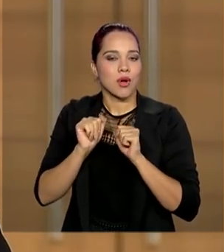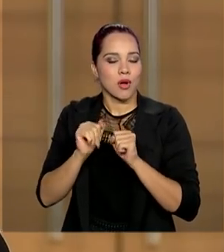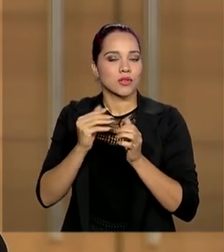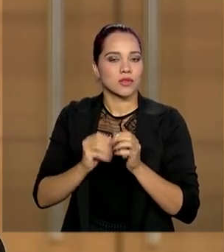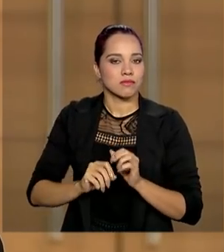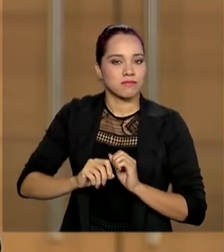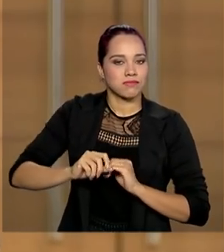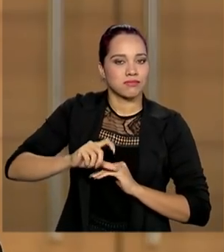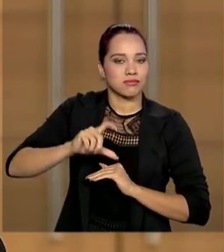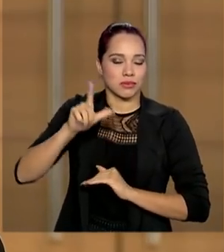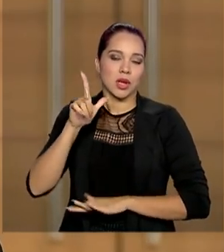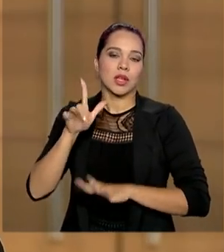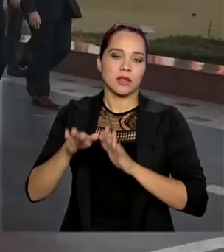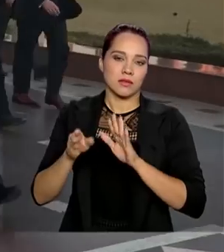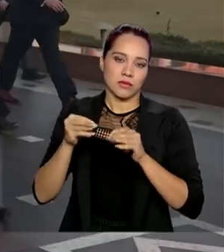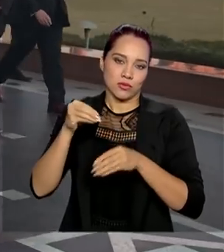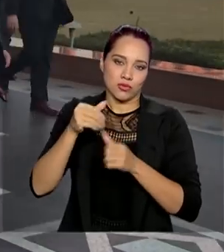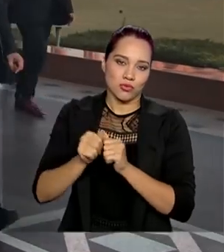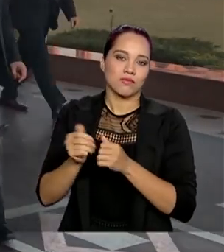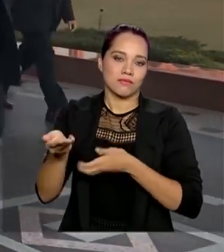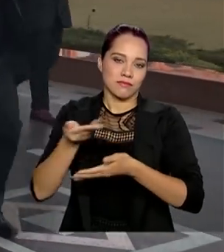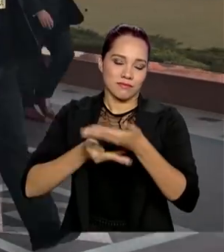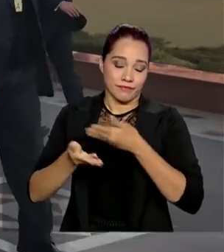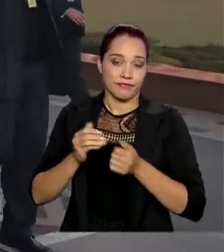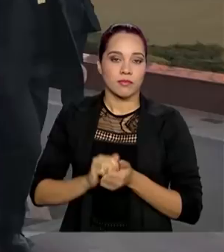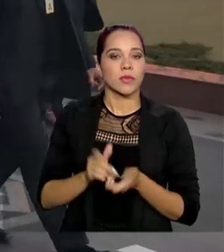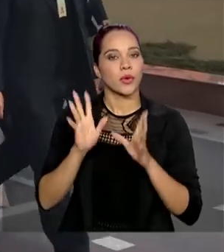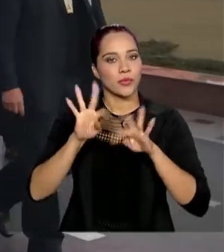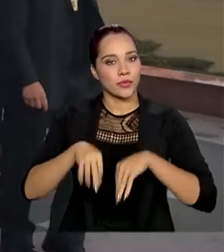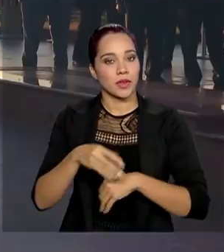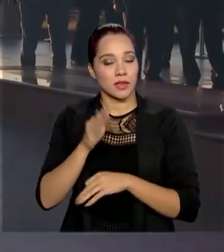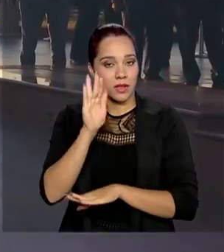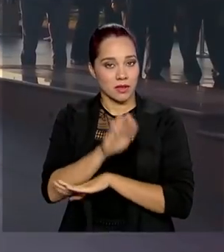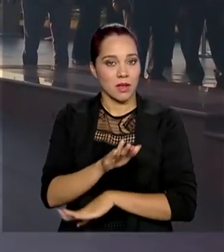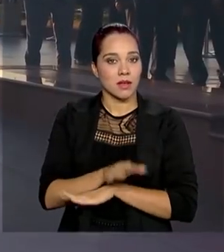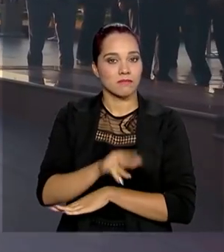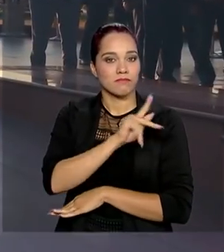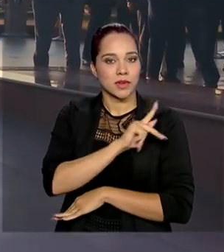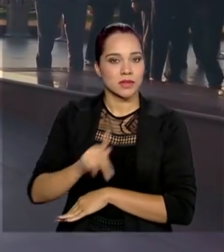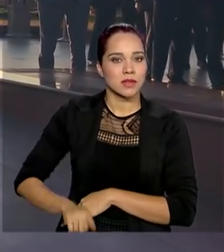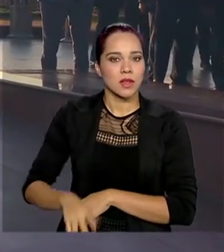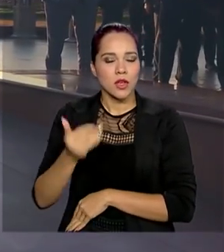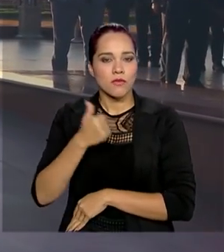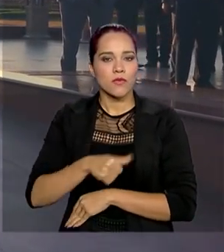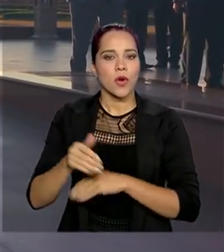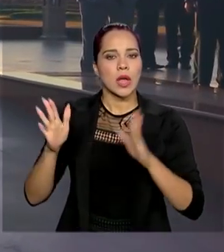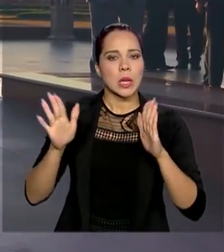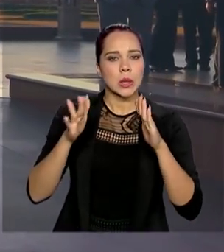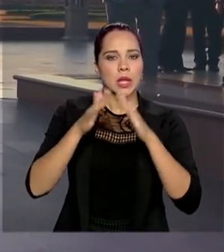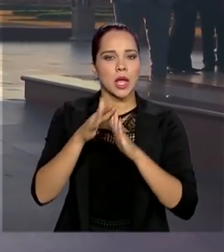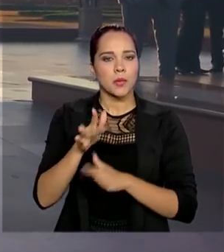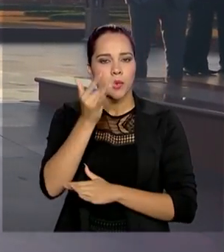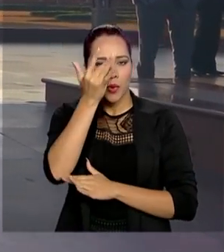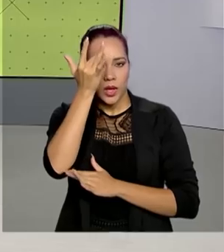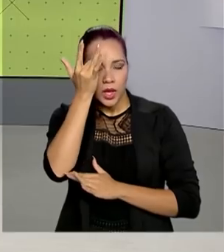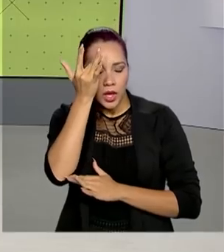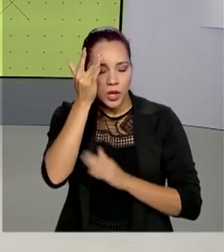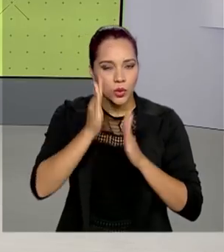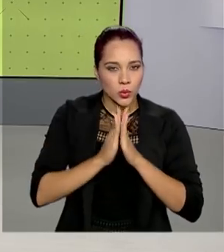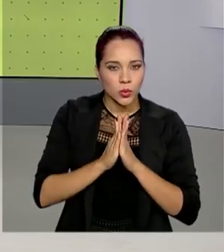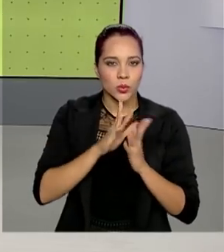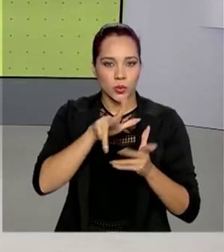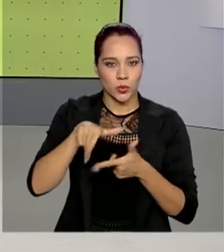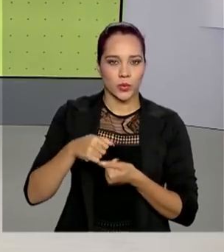isso dentro dessa cooperação no fim da tarde o presidente fez uma visita à maior templo hindu do mundo achar dan